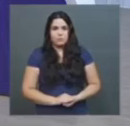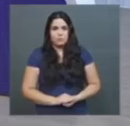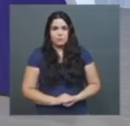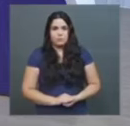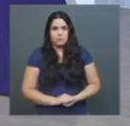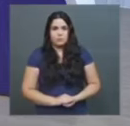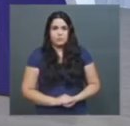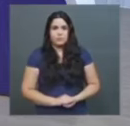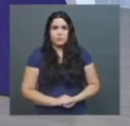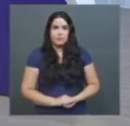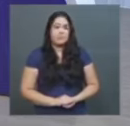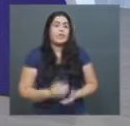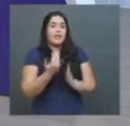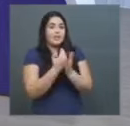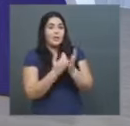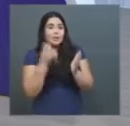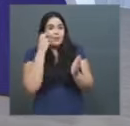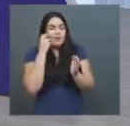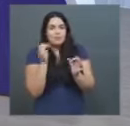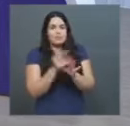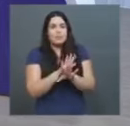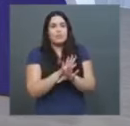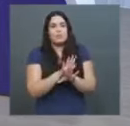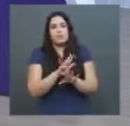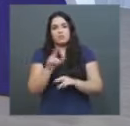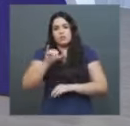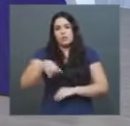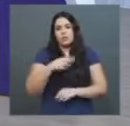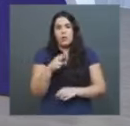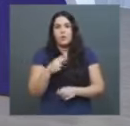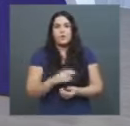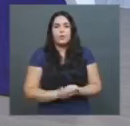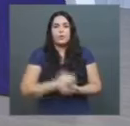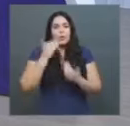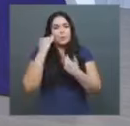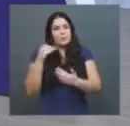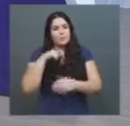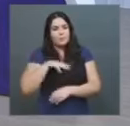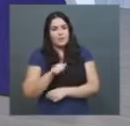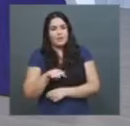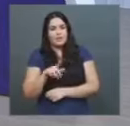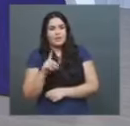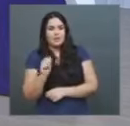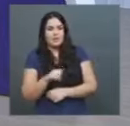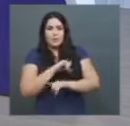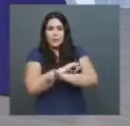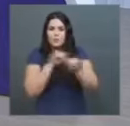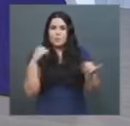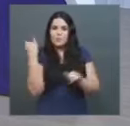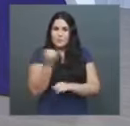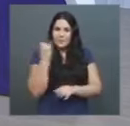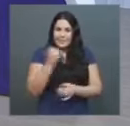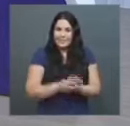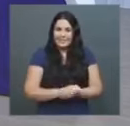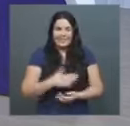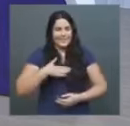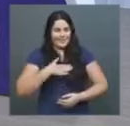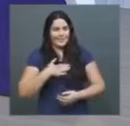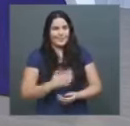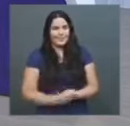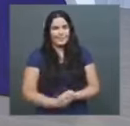Com as dicas da Agenda Cultural, a gente encerra essa edição do Jornal da UFO. Muito obrigada, doutora Magda, pelas informações tão importantes. Foi um prazer estar com